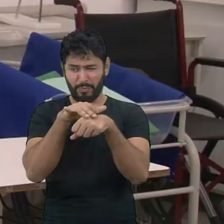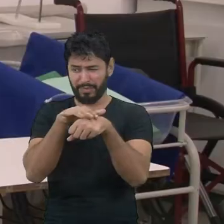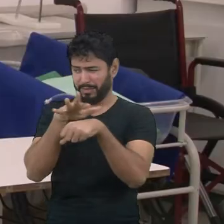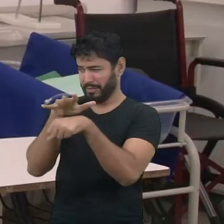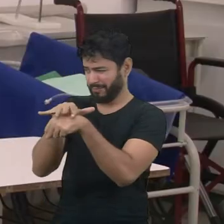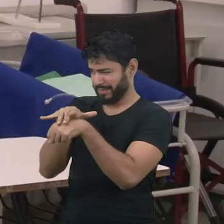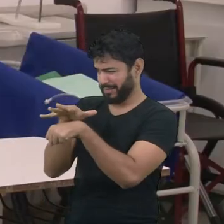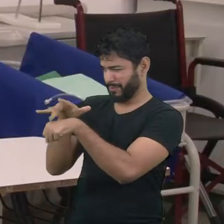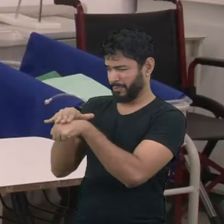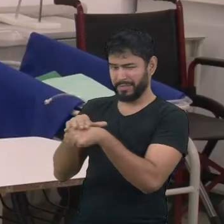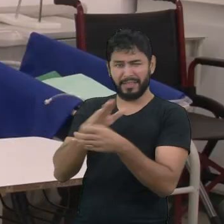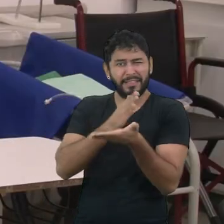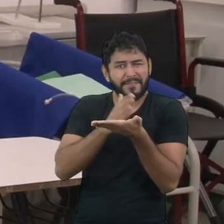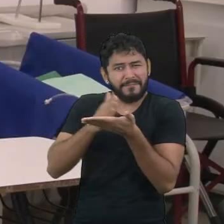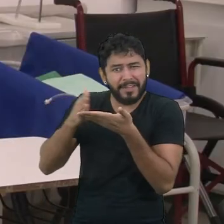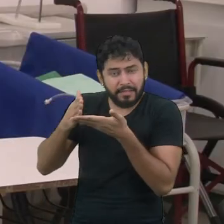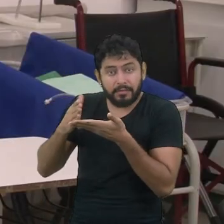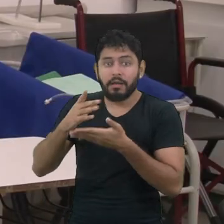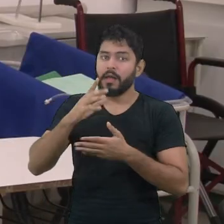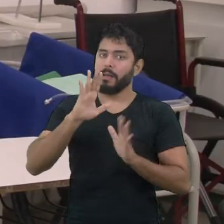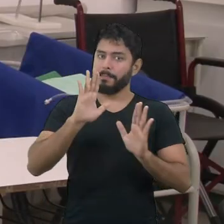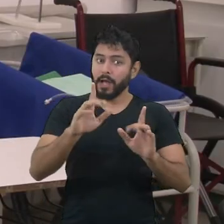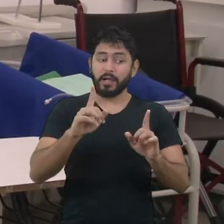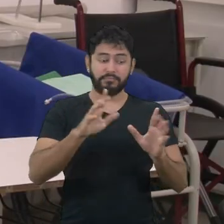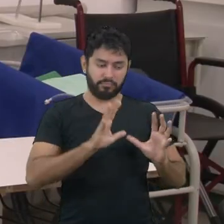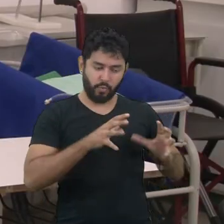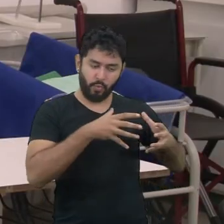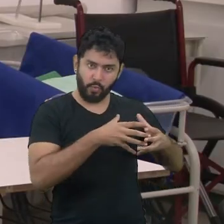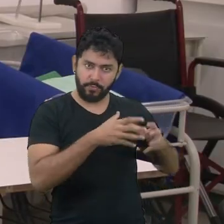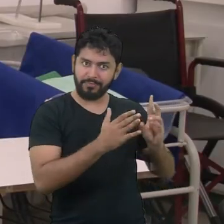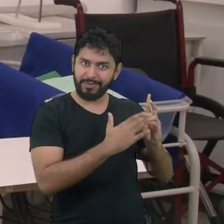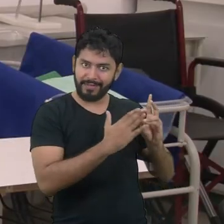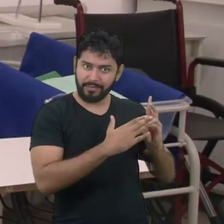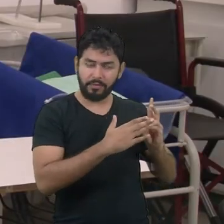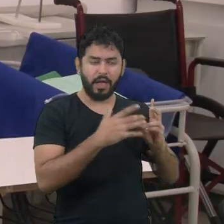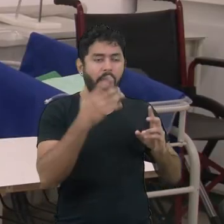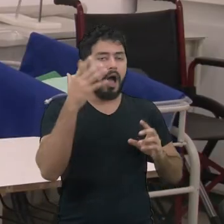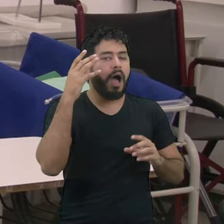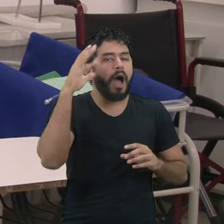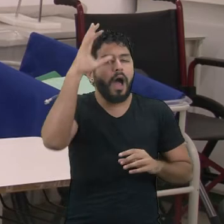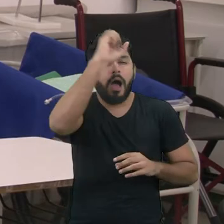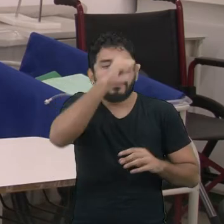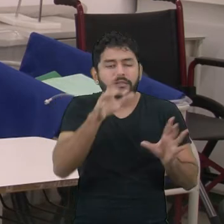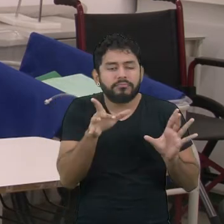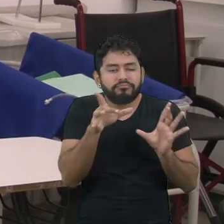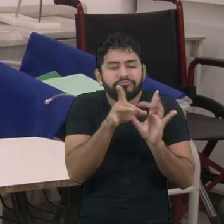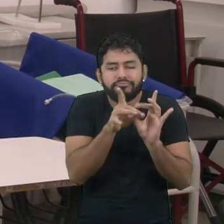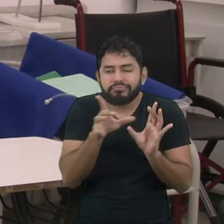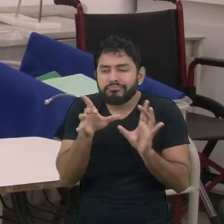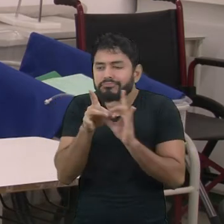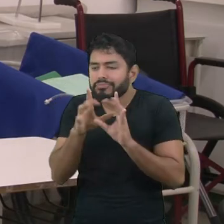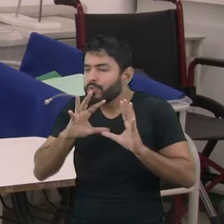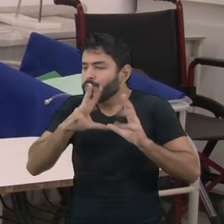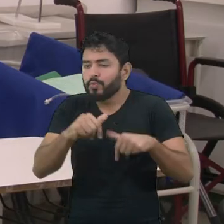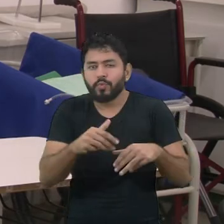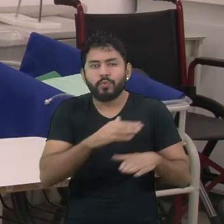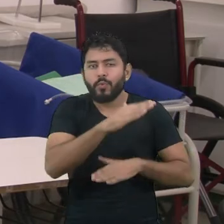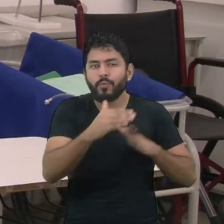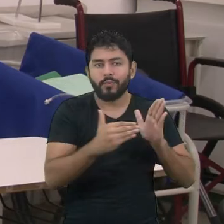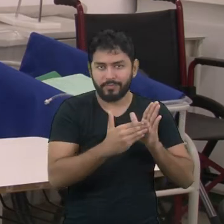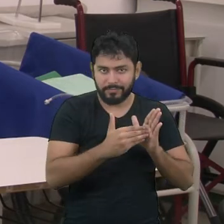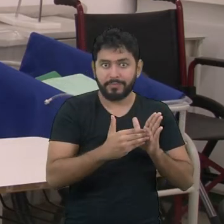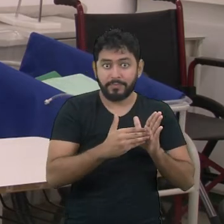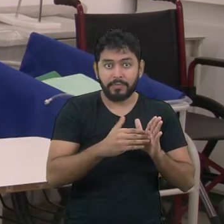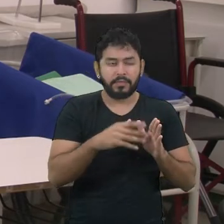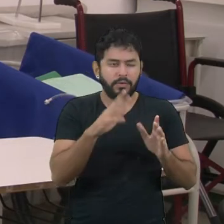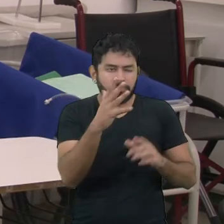patologia. Então, a gente aprende na nossa aldeia que nada se desmembra. Então, a saúde está ligada com a educação, que está ligada com a natureza. Então,